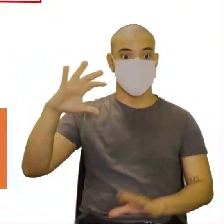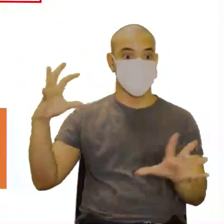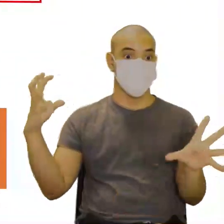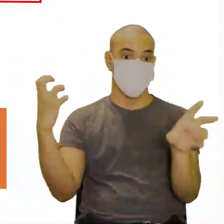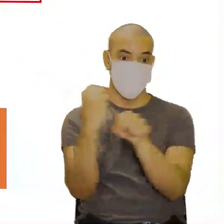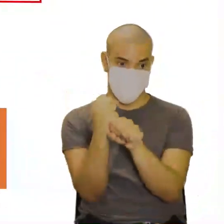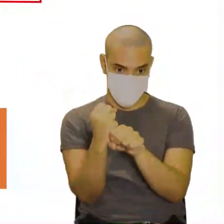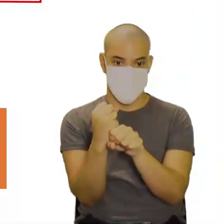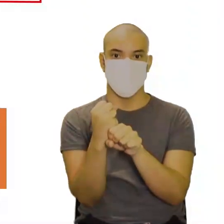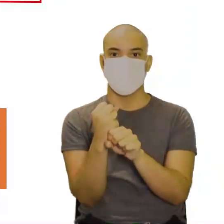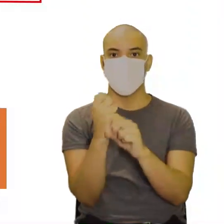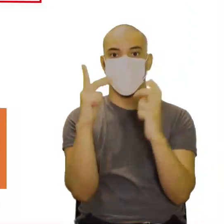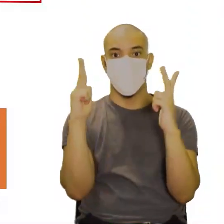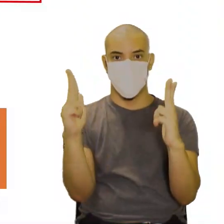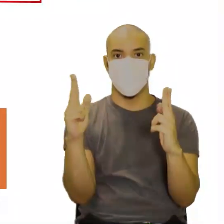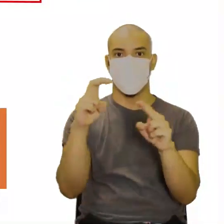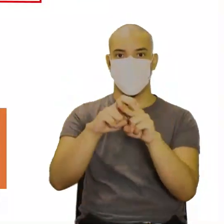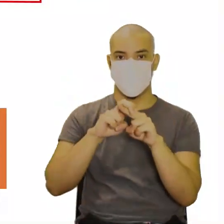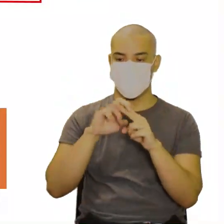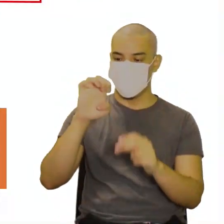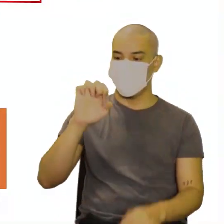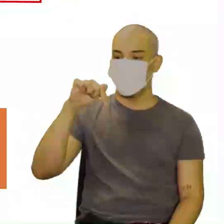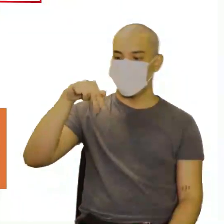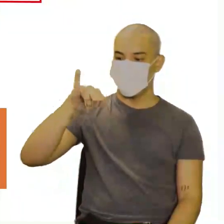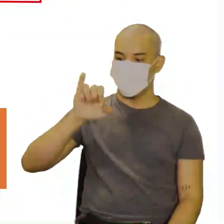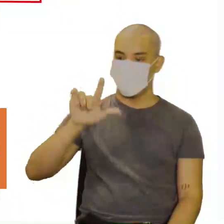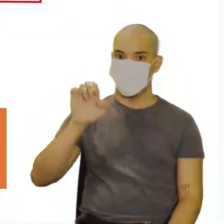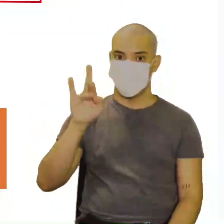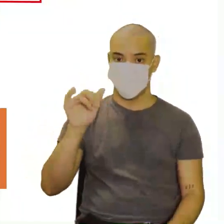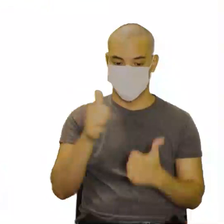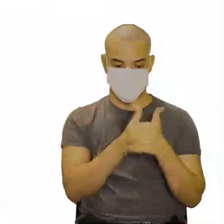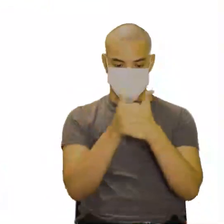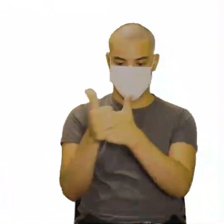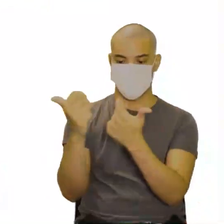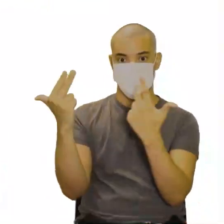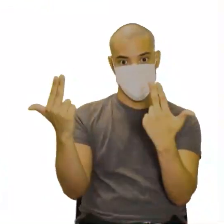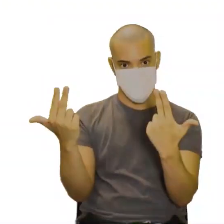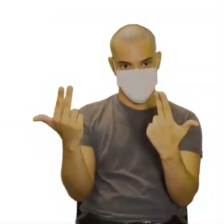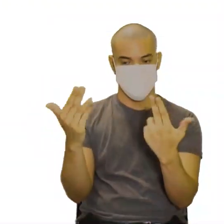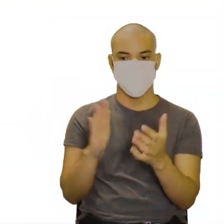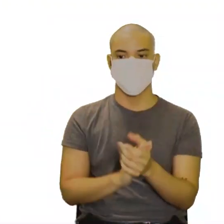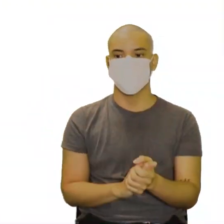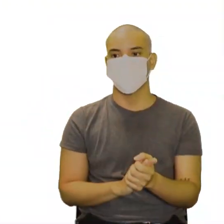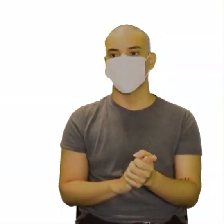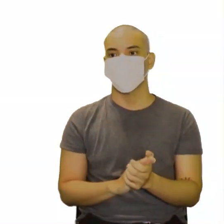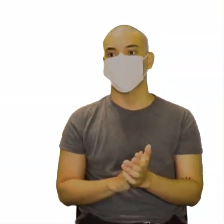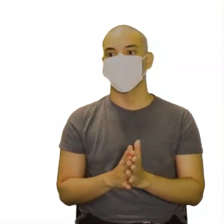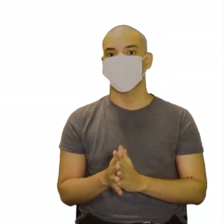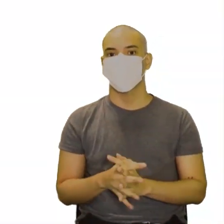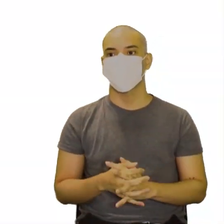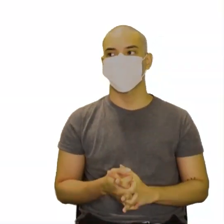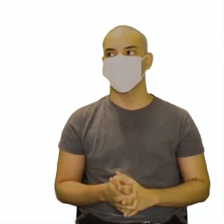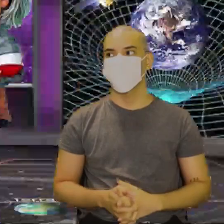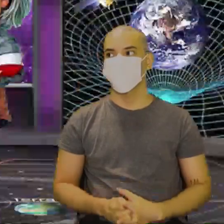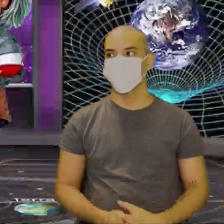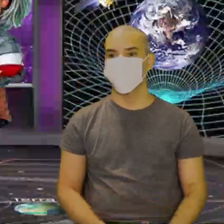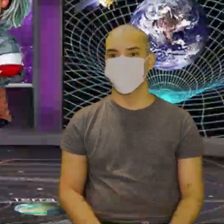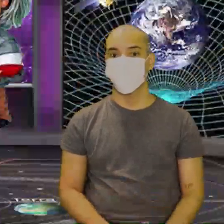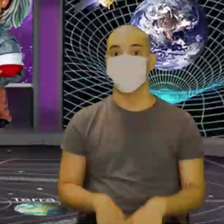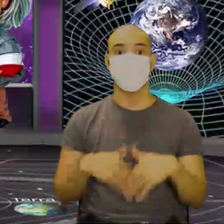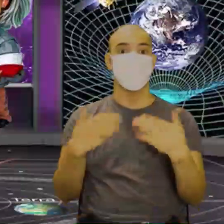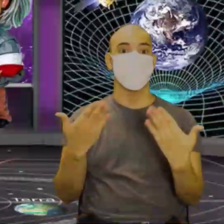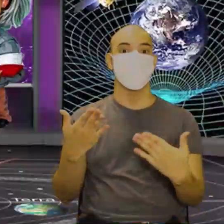entendido? A nossa carga equivalente, pessoal, ok? E ali, pessoal, olha só, vem comigo ali. Qual